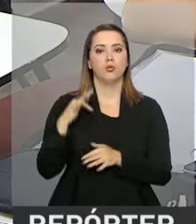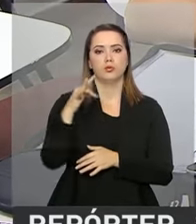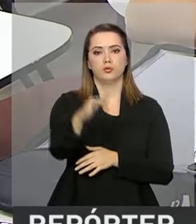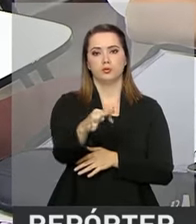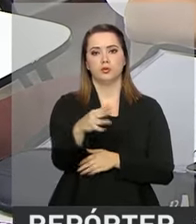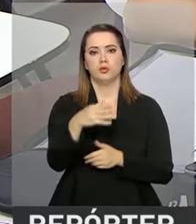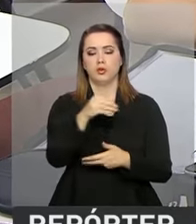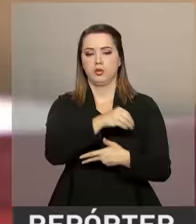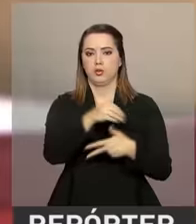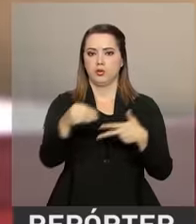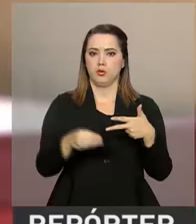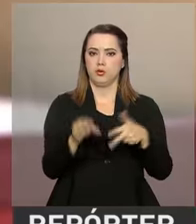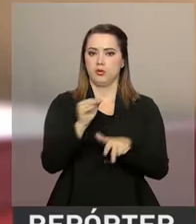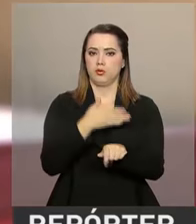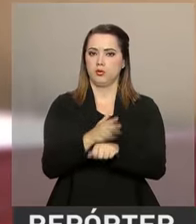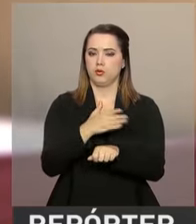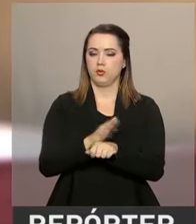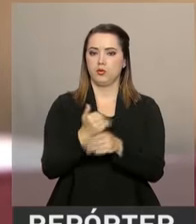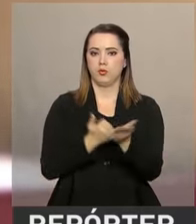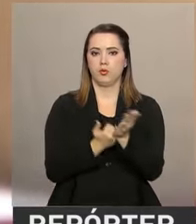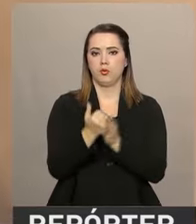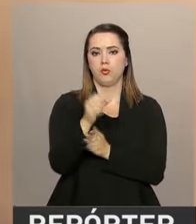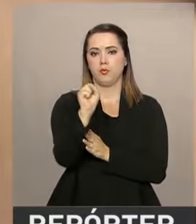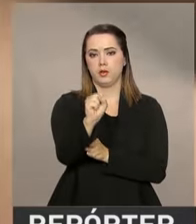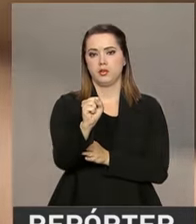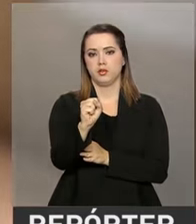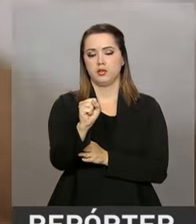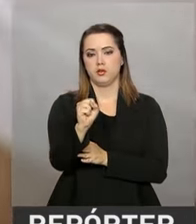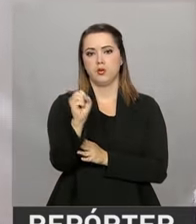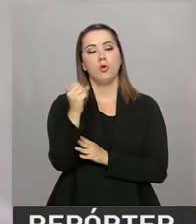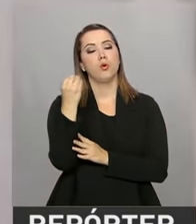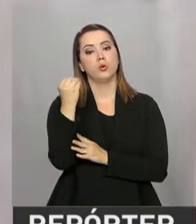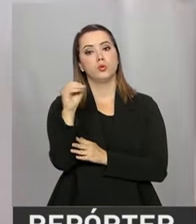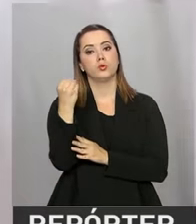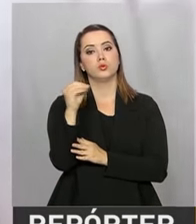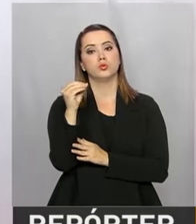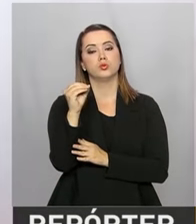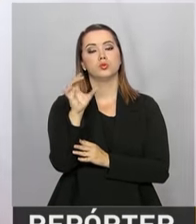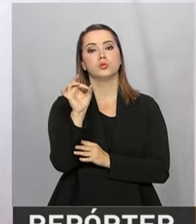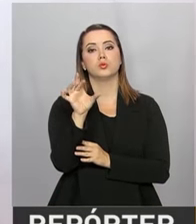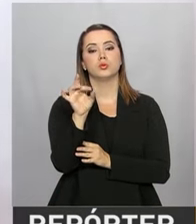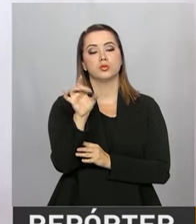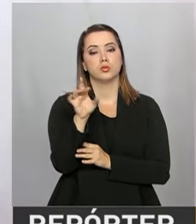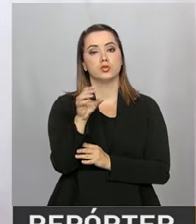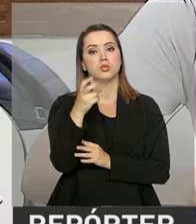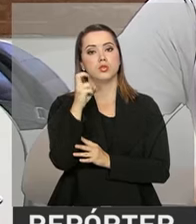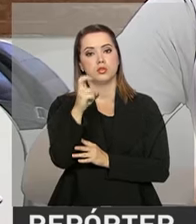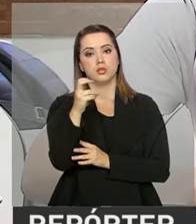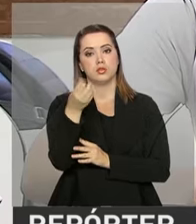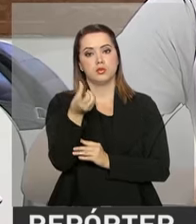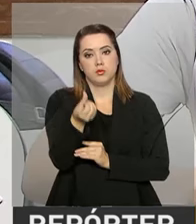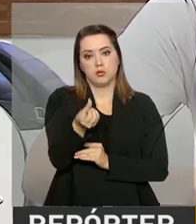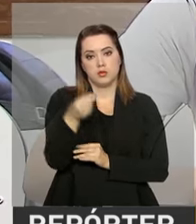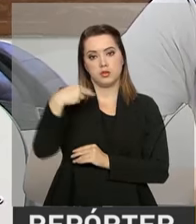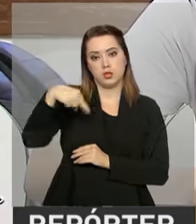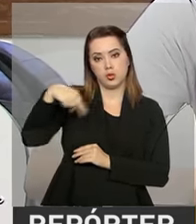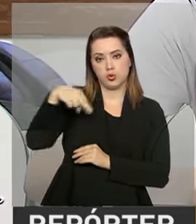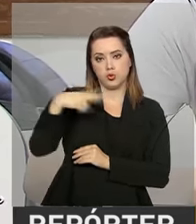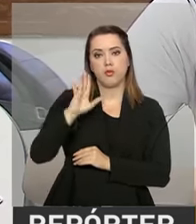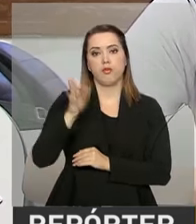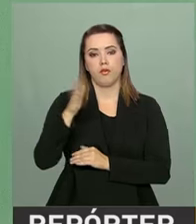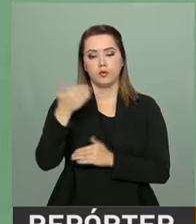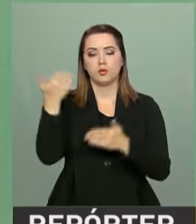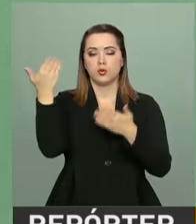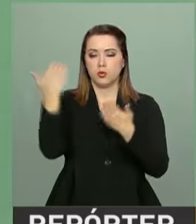Exame Nacional do Ensino Médio tem início no dia 8 de outubro. A prova só será nos dias 5 e 6 de novembro, mas já tem gente bem